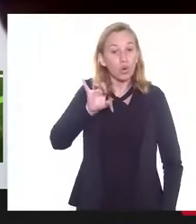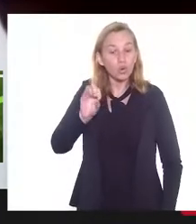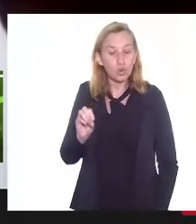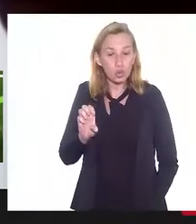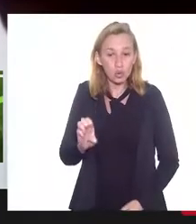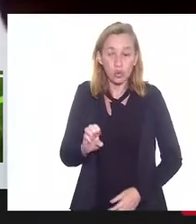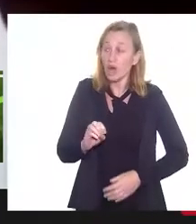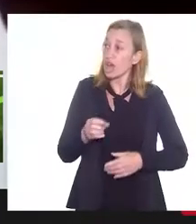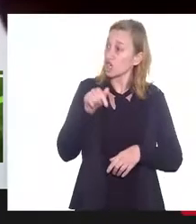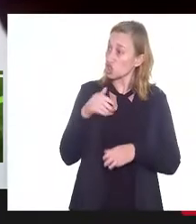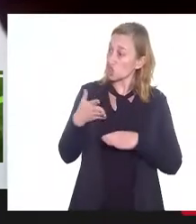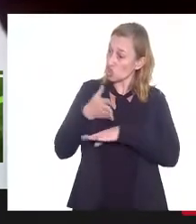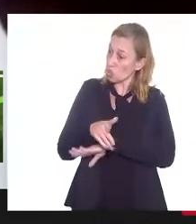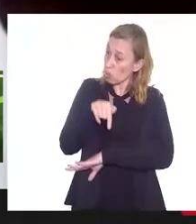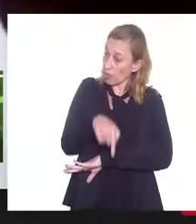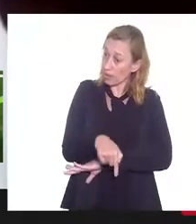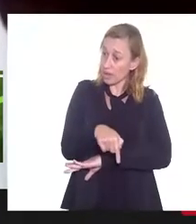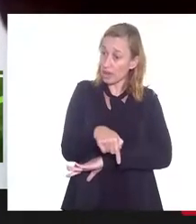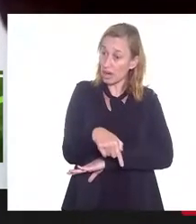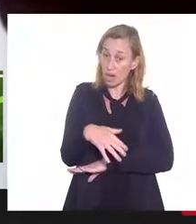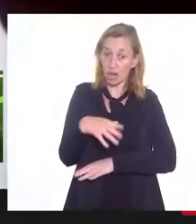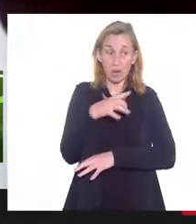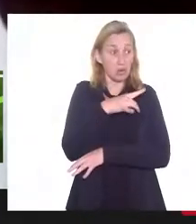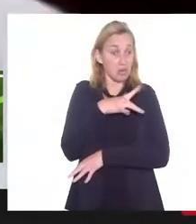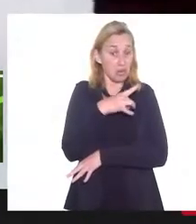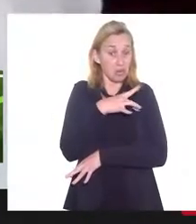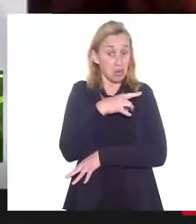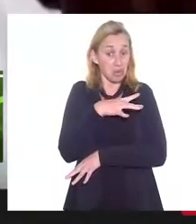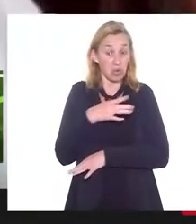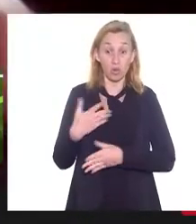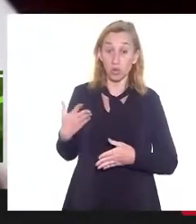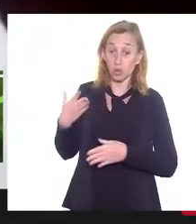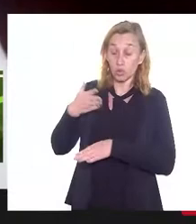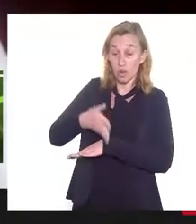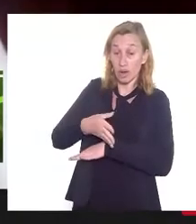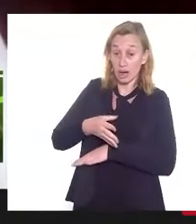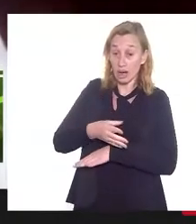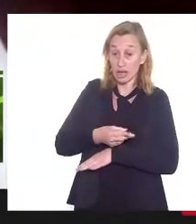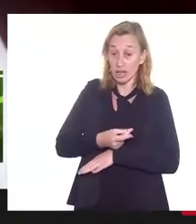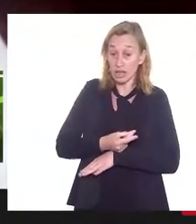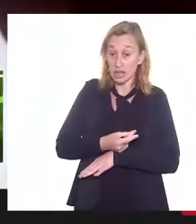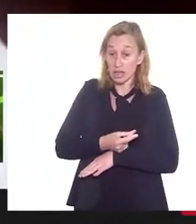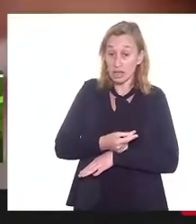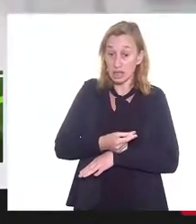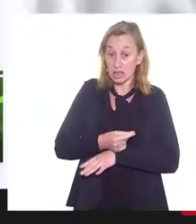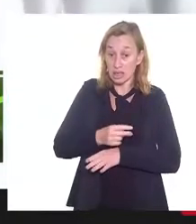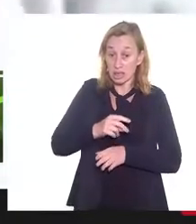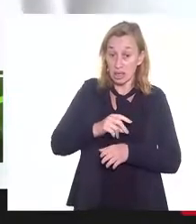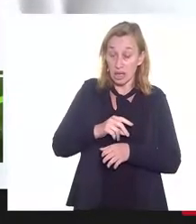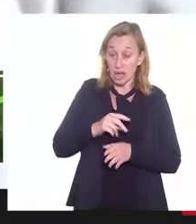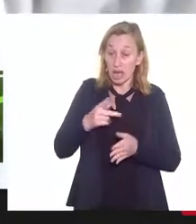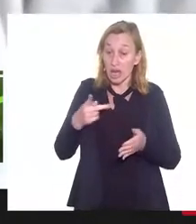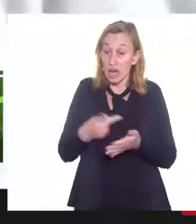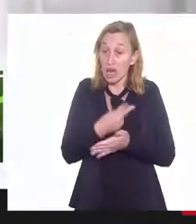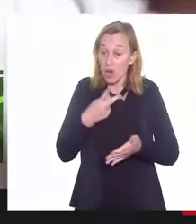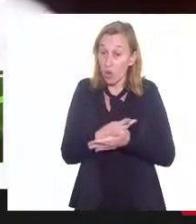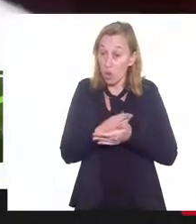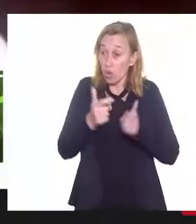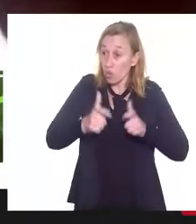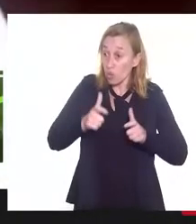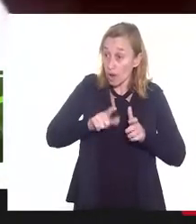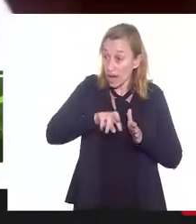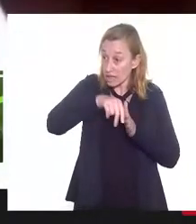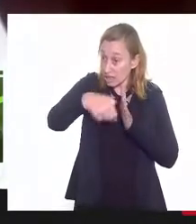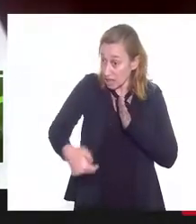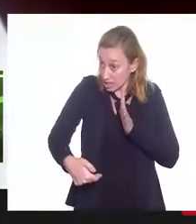porque quando ela passou do ponto que ela ia saltar, que ela costumava saltar aqui